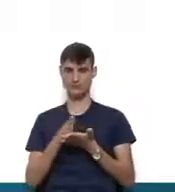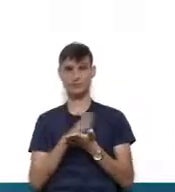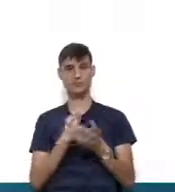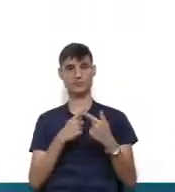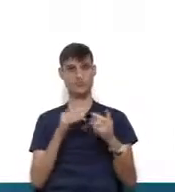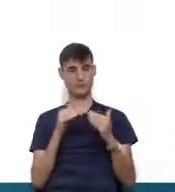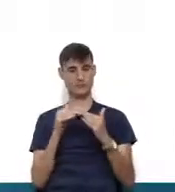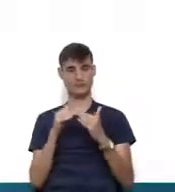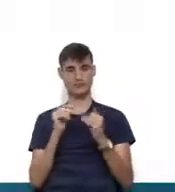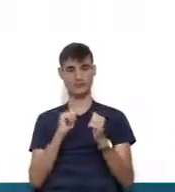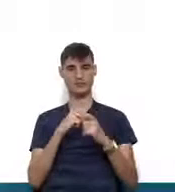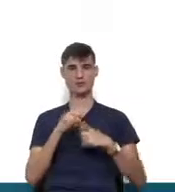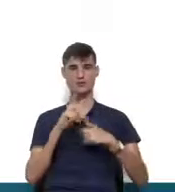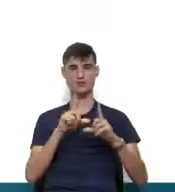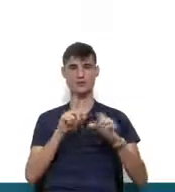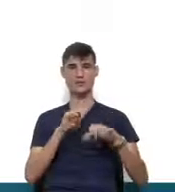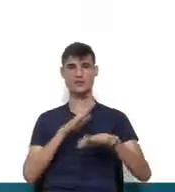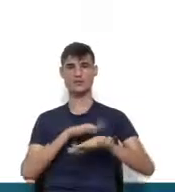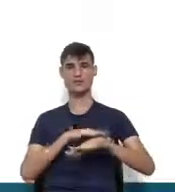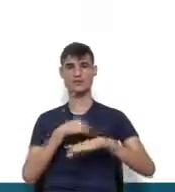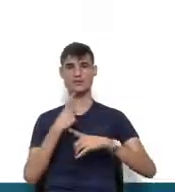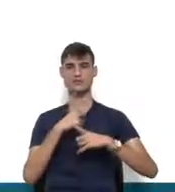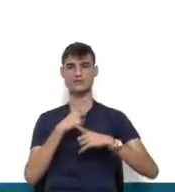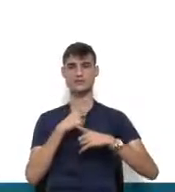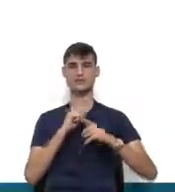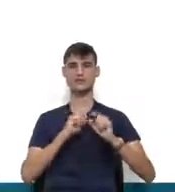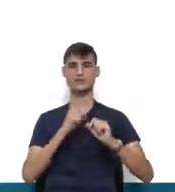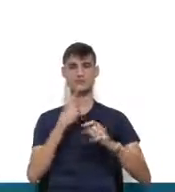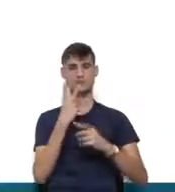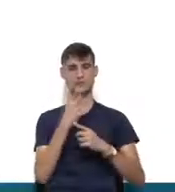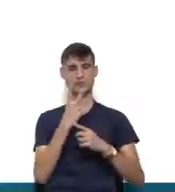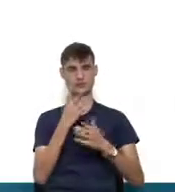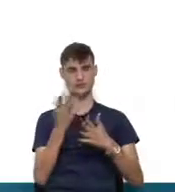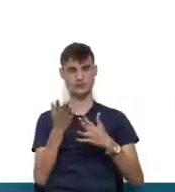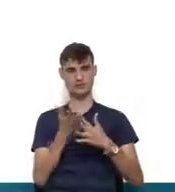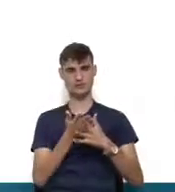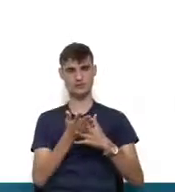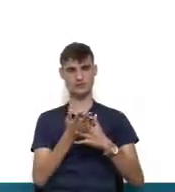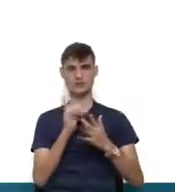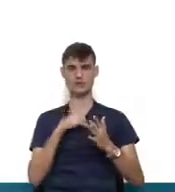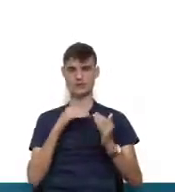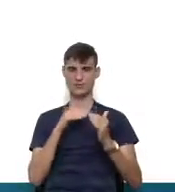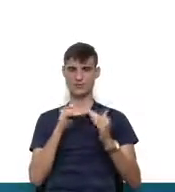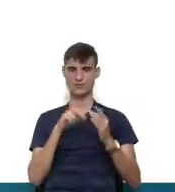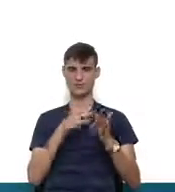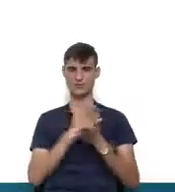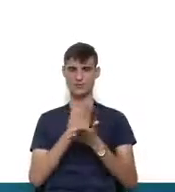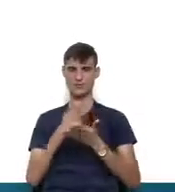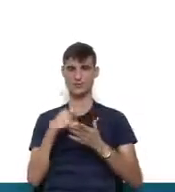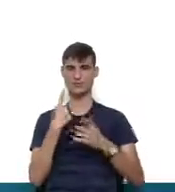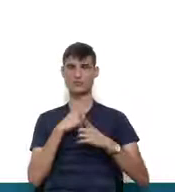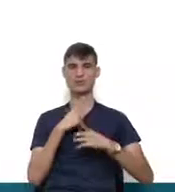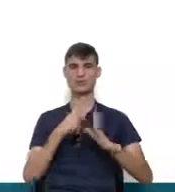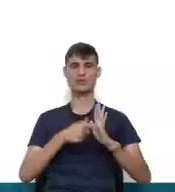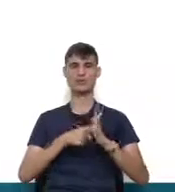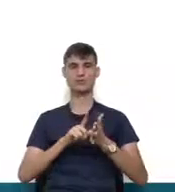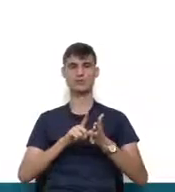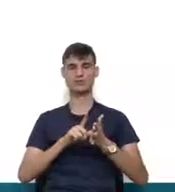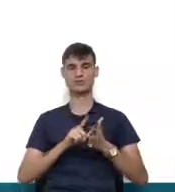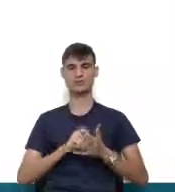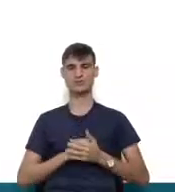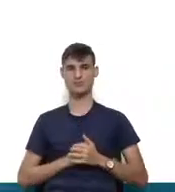acordo com as definições de intervalo de tempo, nós temos aí 2 intervalos, de acordo com aquela sequência que nós tínhamos